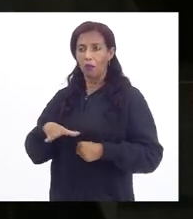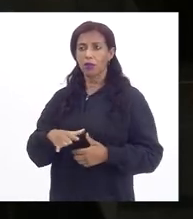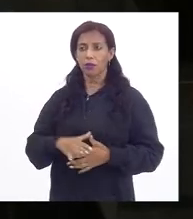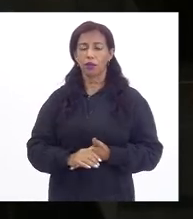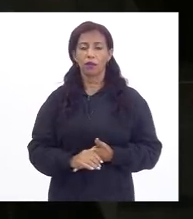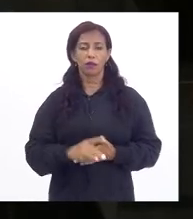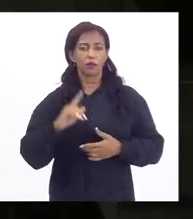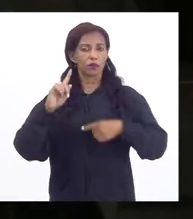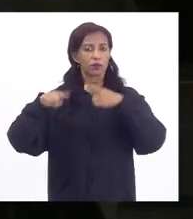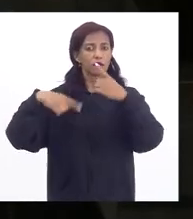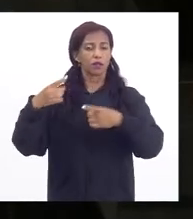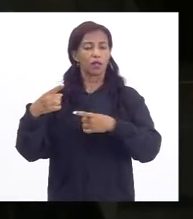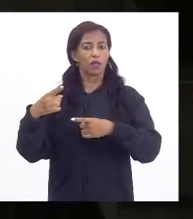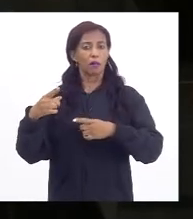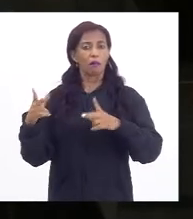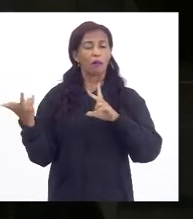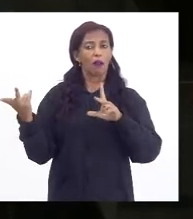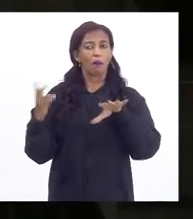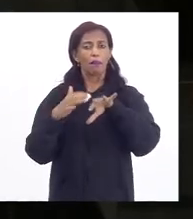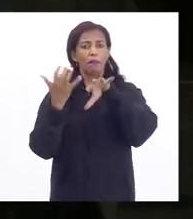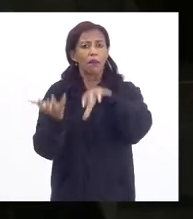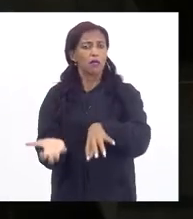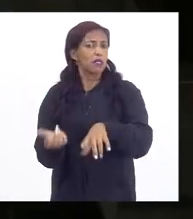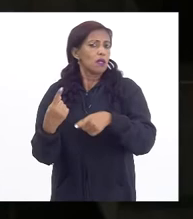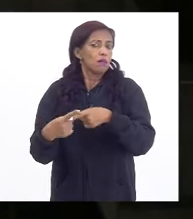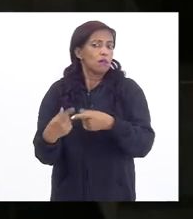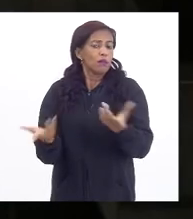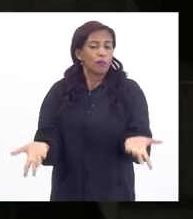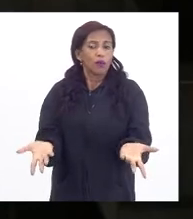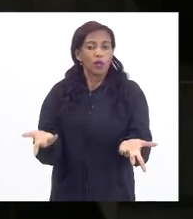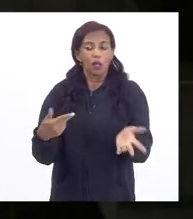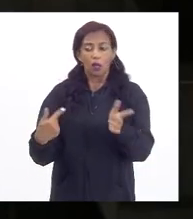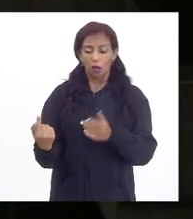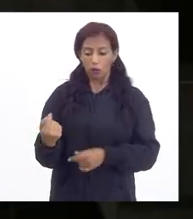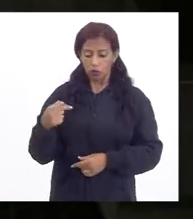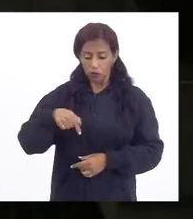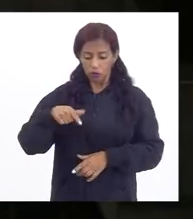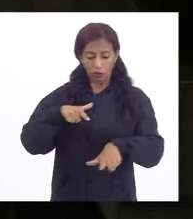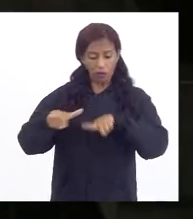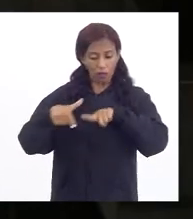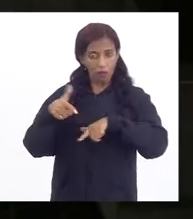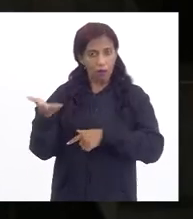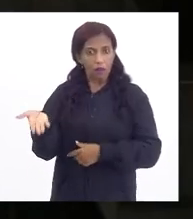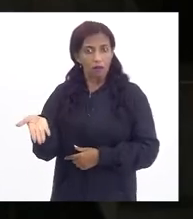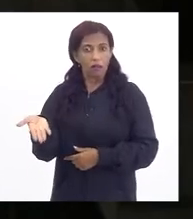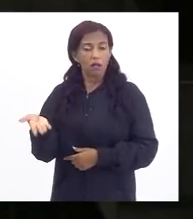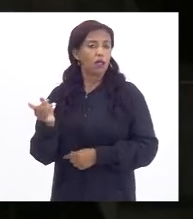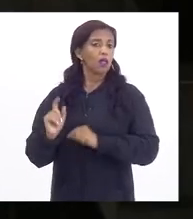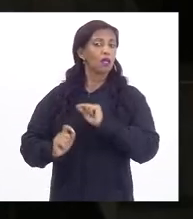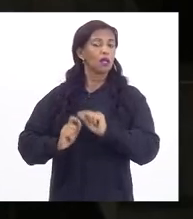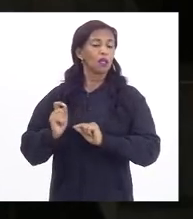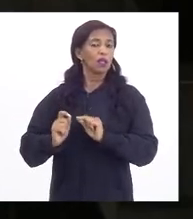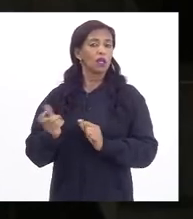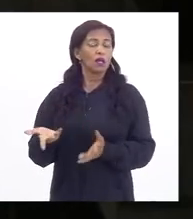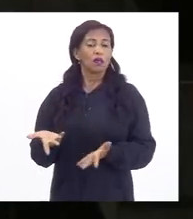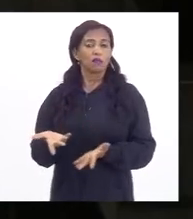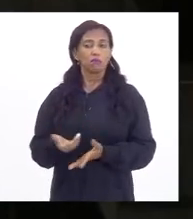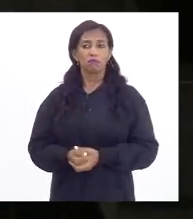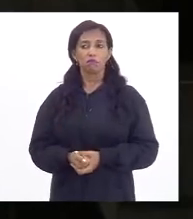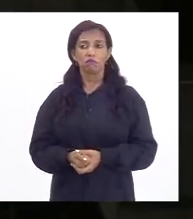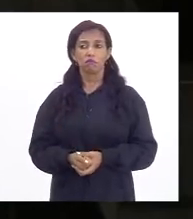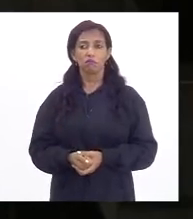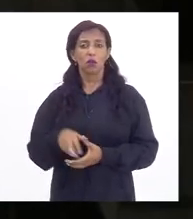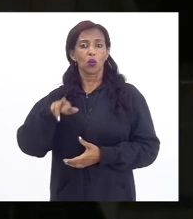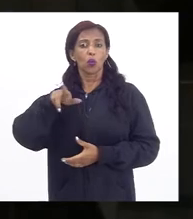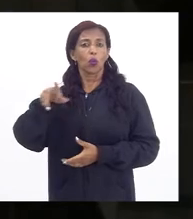por exemplo, a Brasília. Porque aí o nosso papel ali fica um papel, digamos assim,